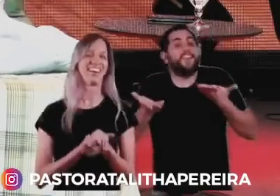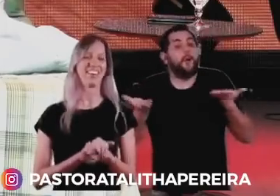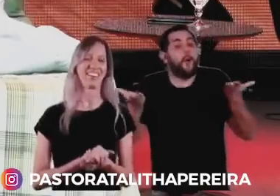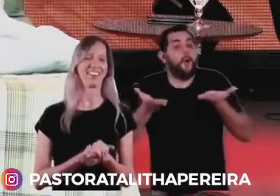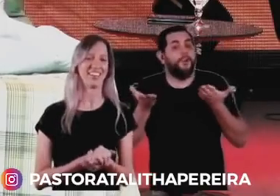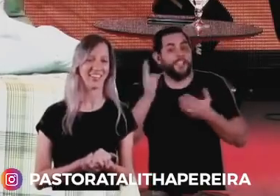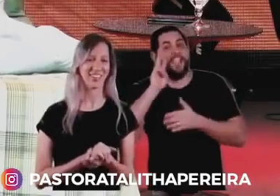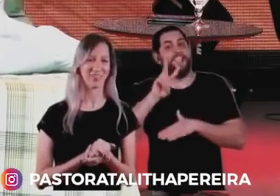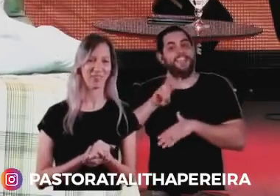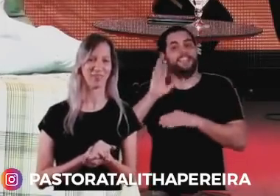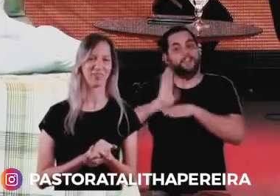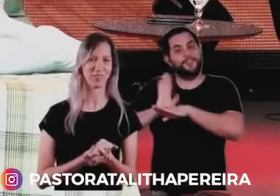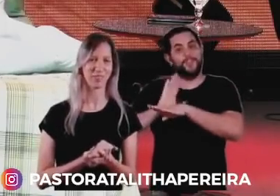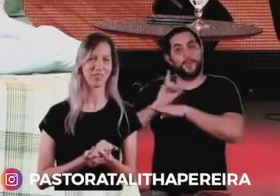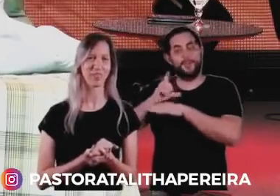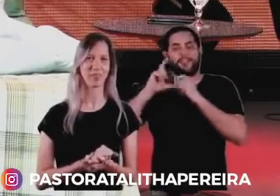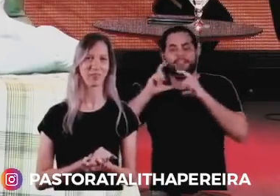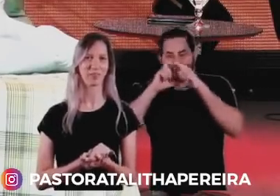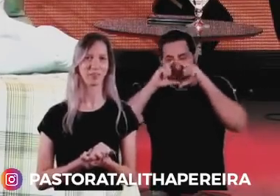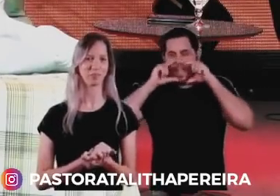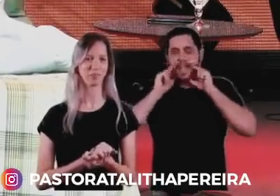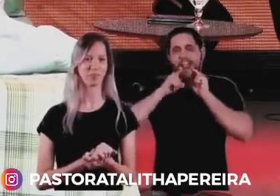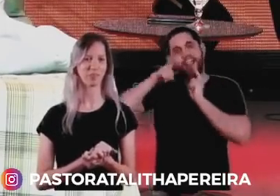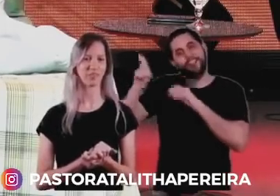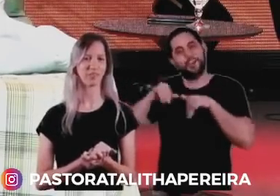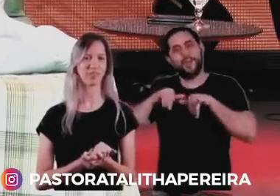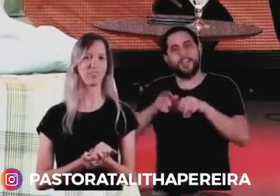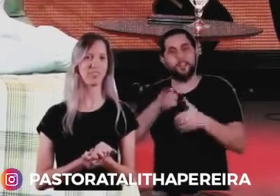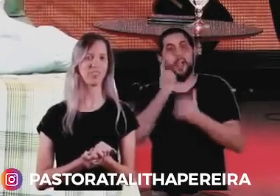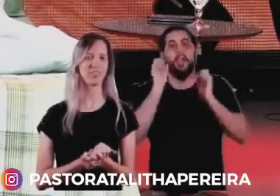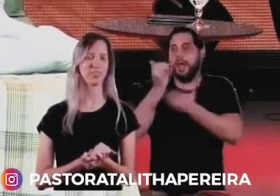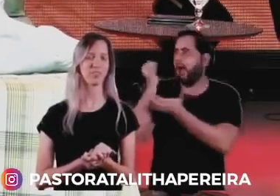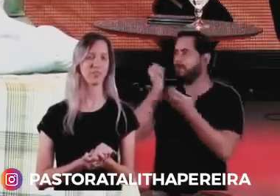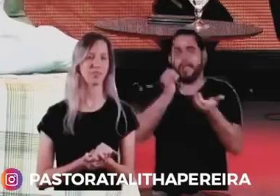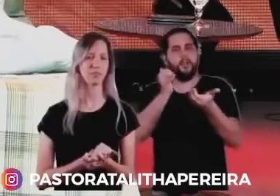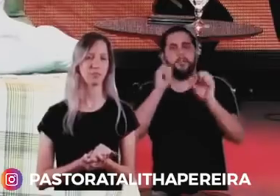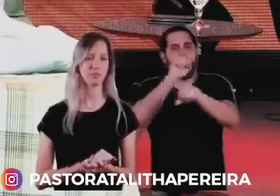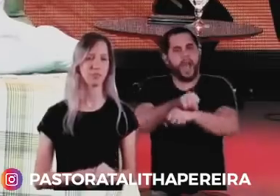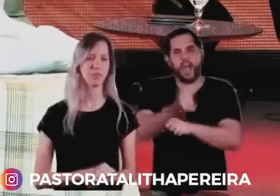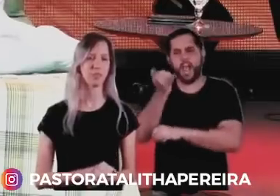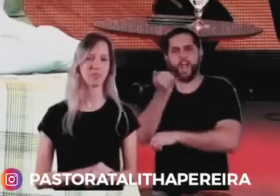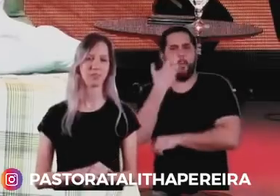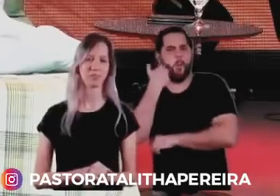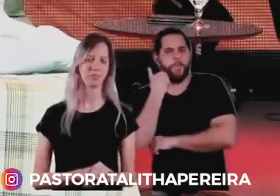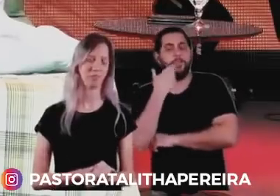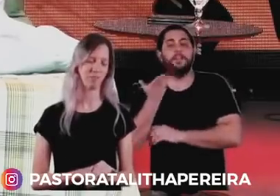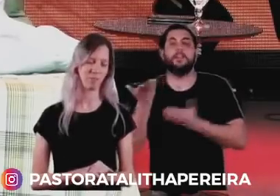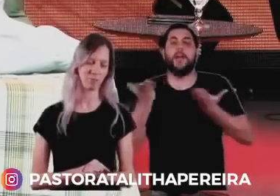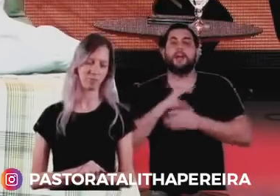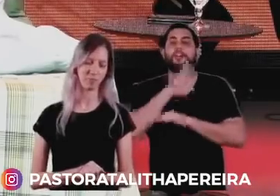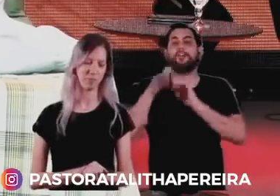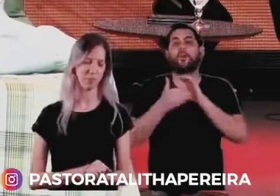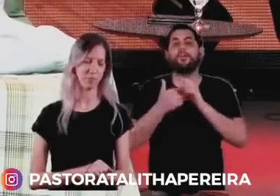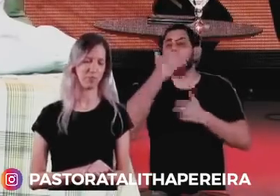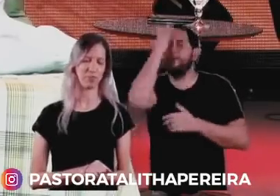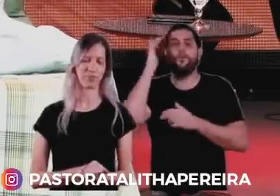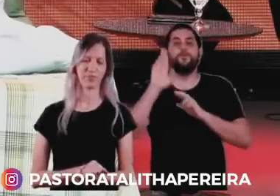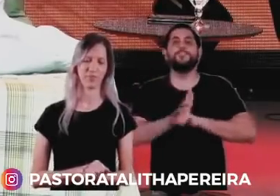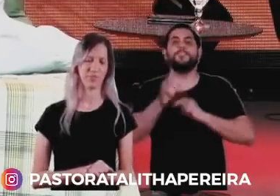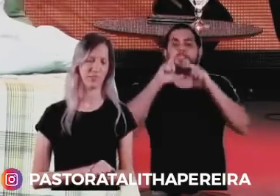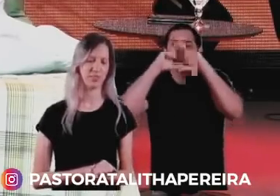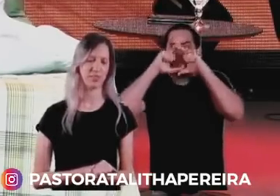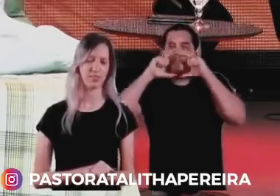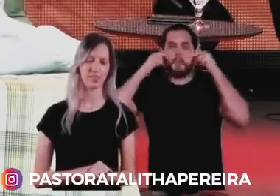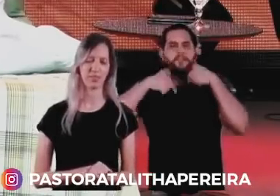a gente vê até nos filmes, né? O mascarado entrou no supermercado, é um assalto. Hoje em dia, meu irmão, a gente está nesse clima de todo mundo andando com máscara, a gente entra